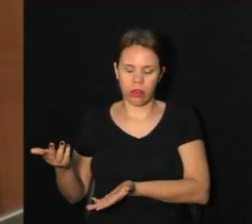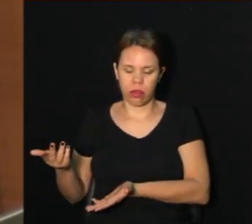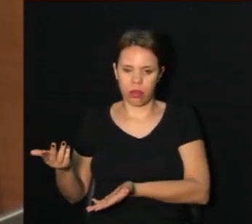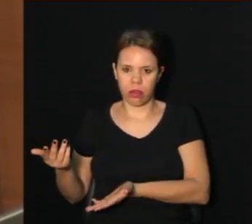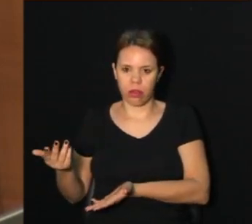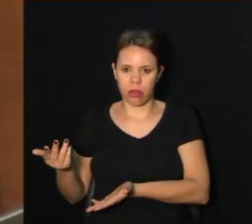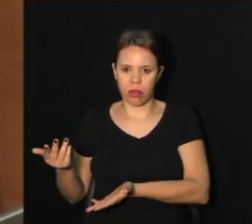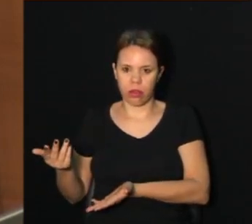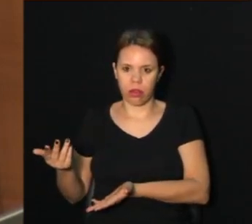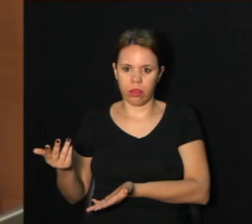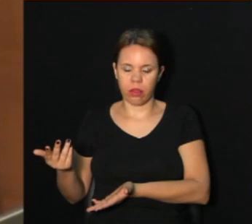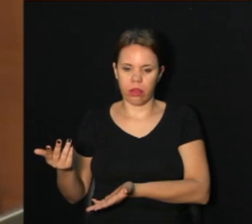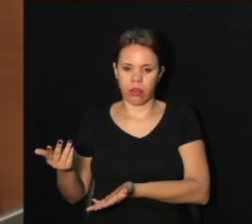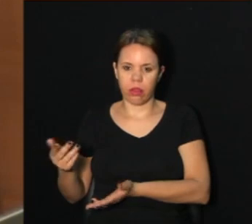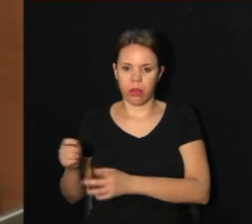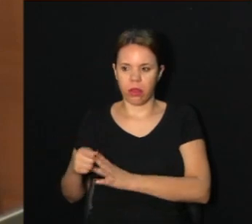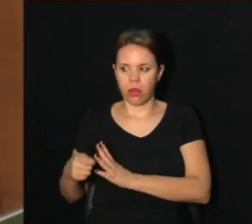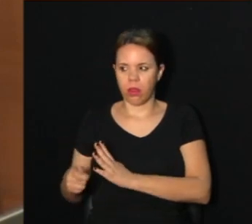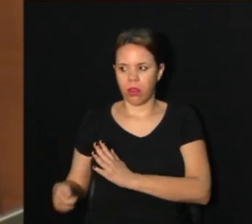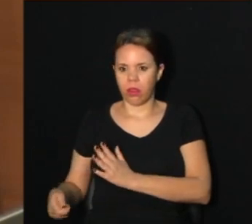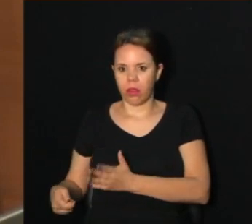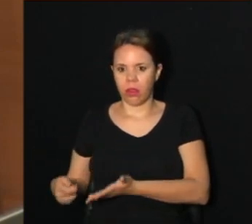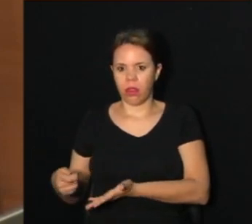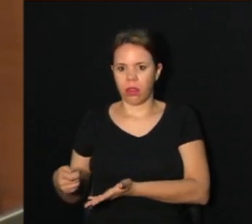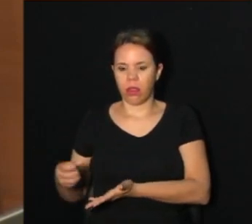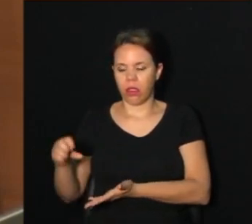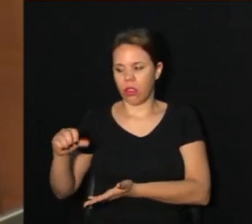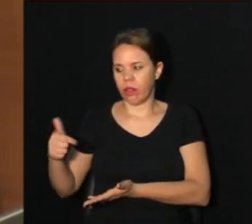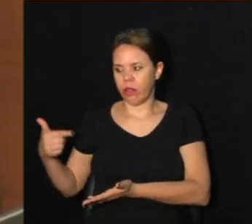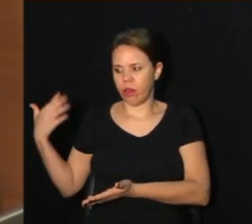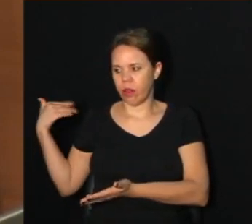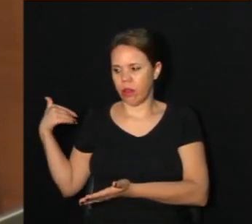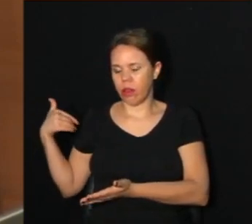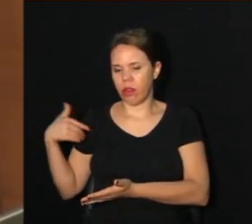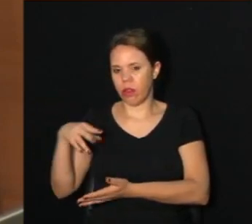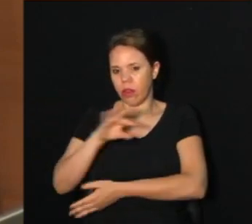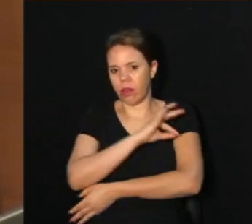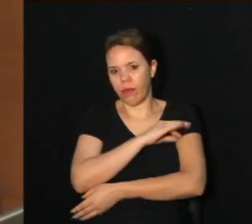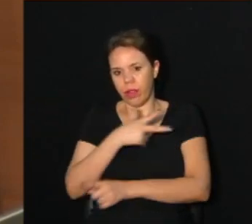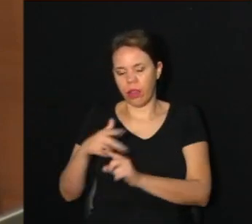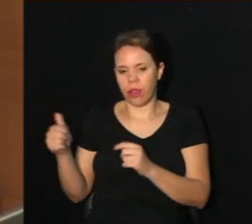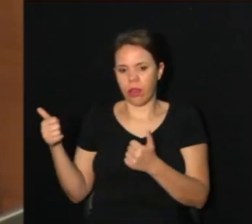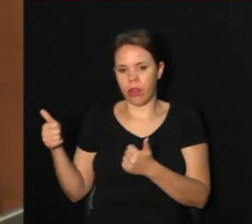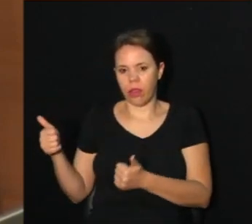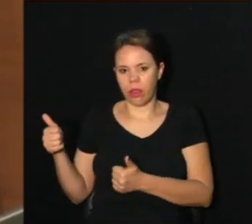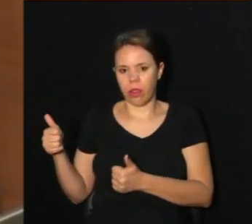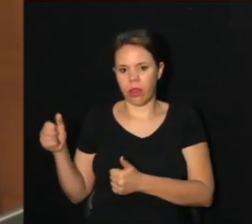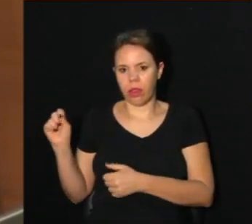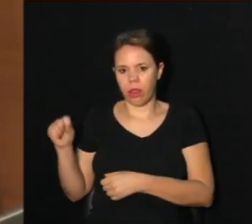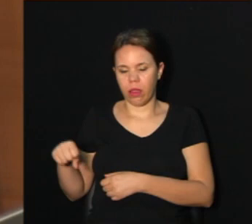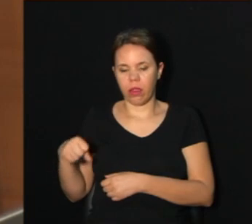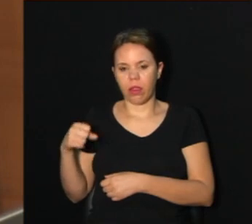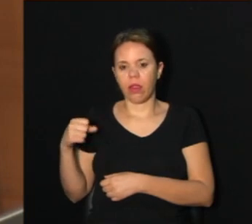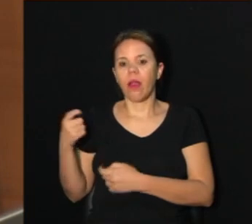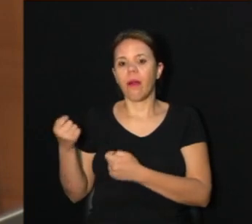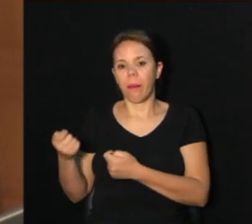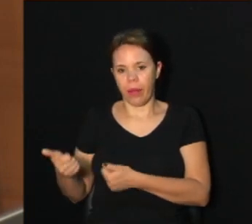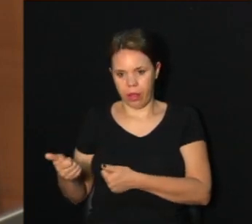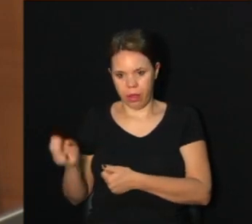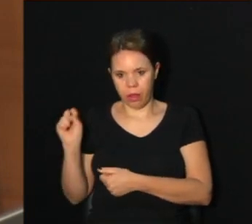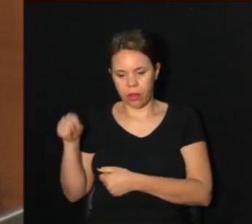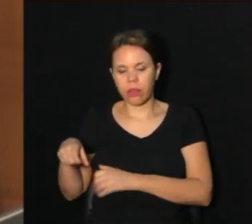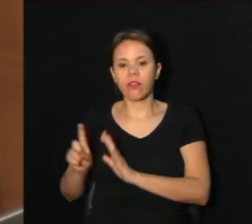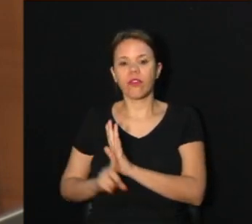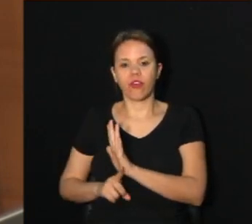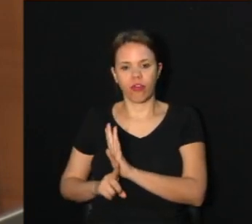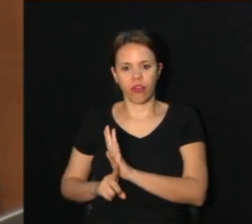causa, naquele mês, aquela causa de 92 a prefeitura ganhou, então, sucumbência de